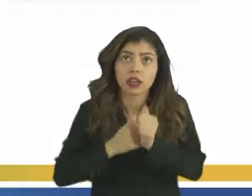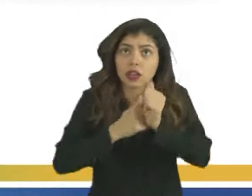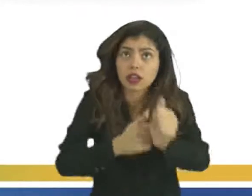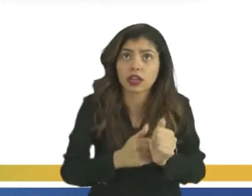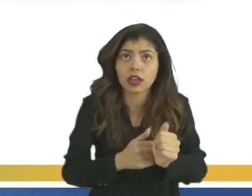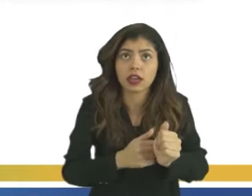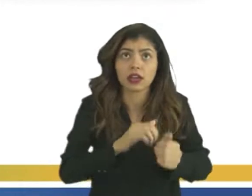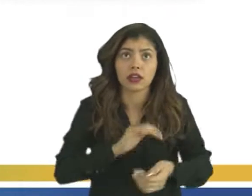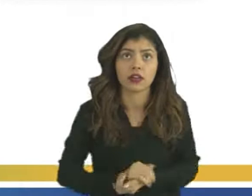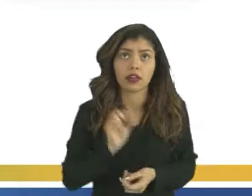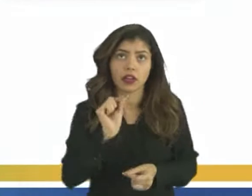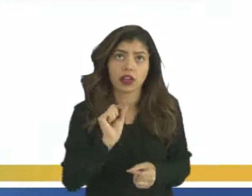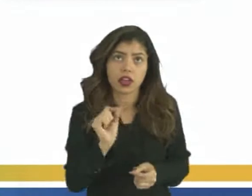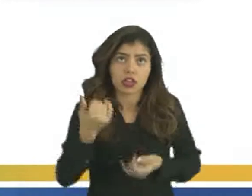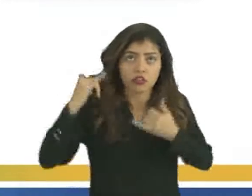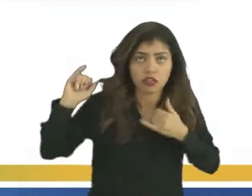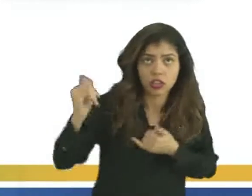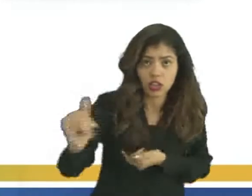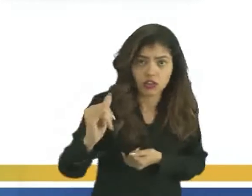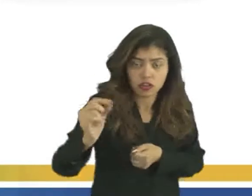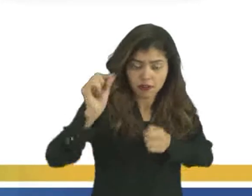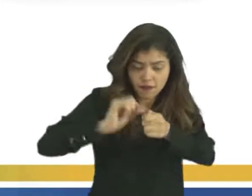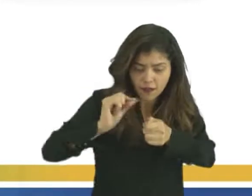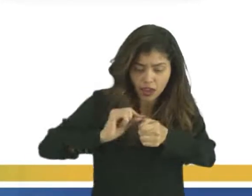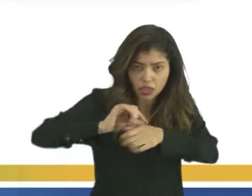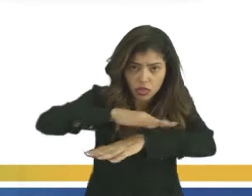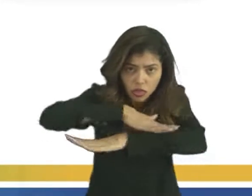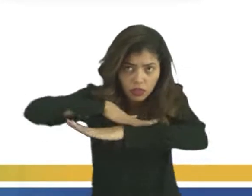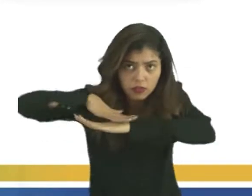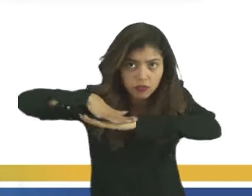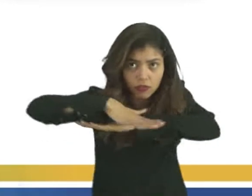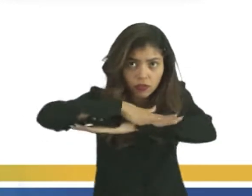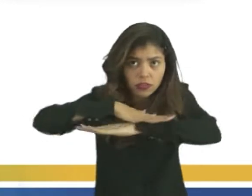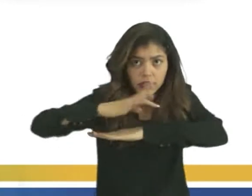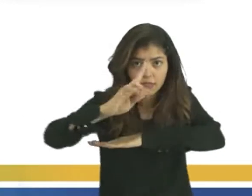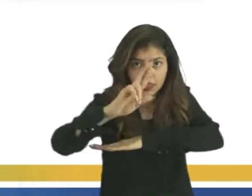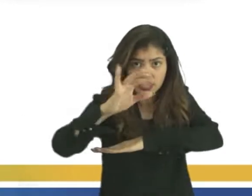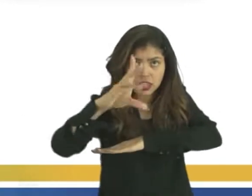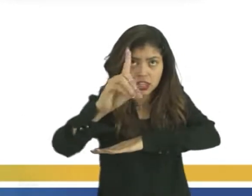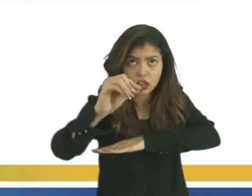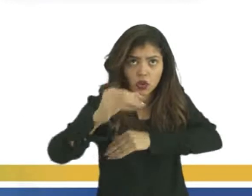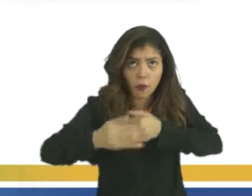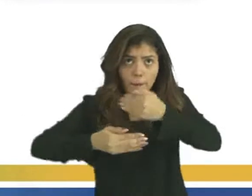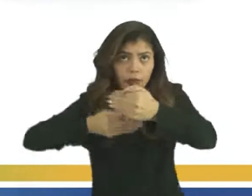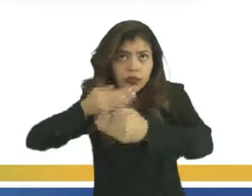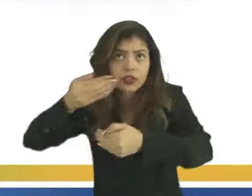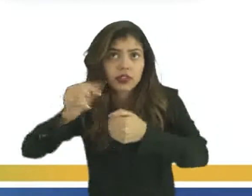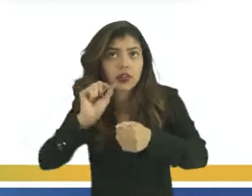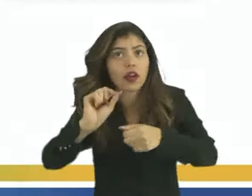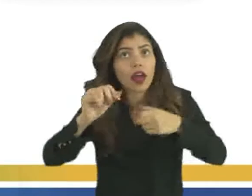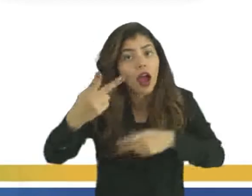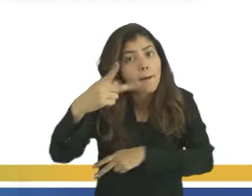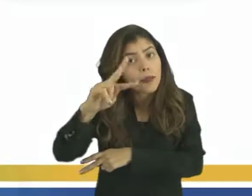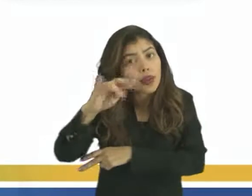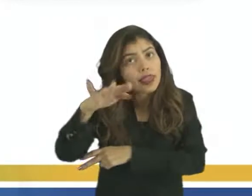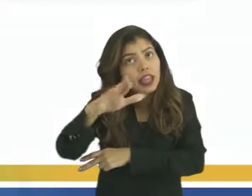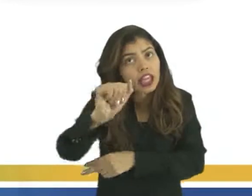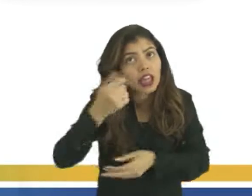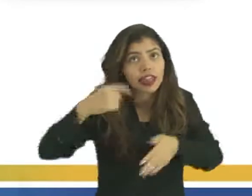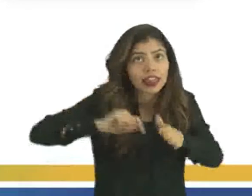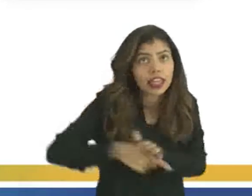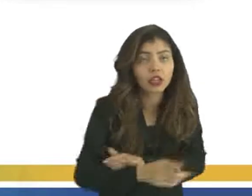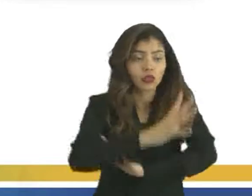de energia e construção de tecidos. Um exemplo de processo anabólico é a síntese de proteínas dentro do